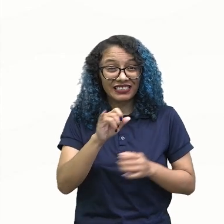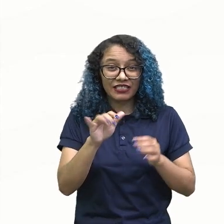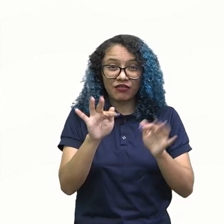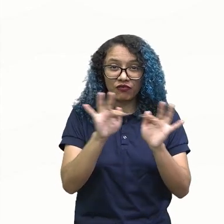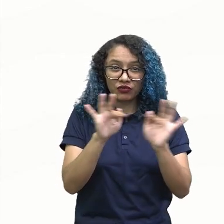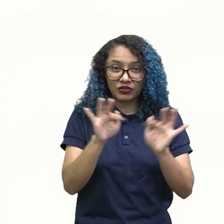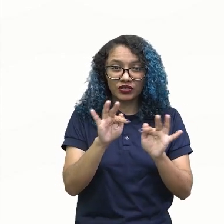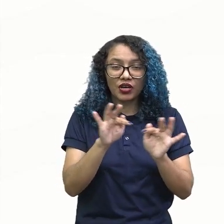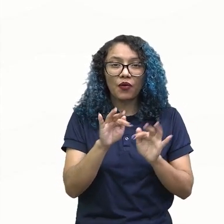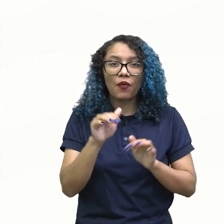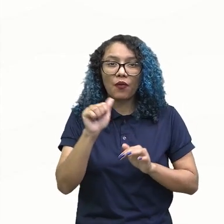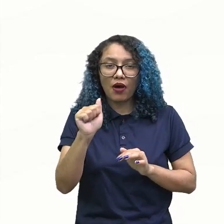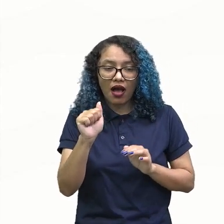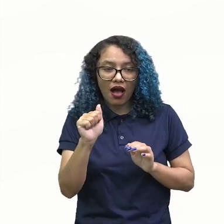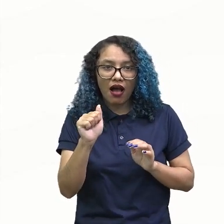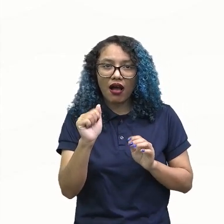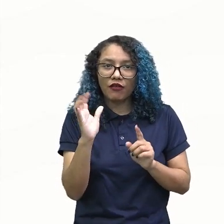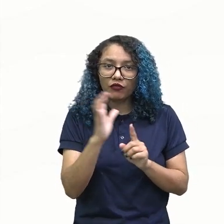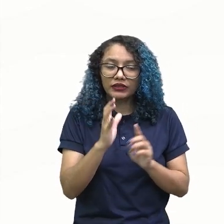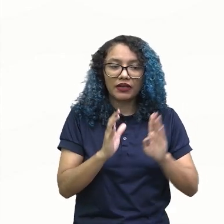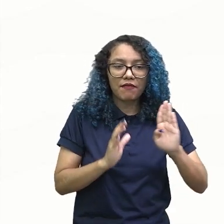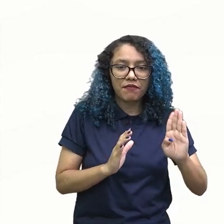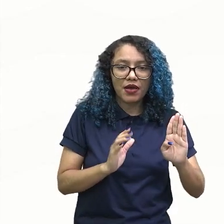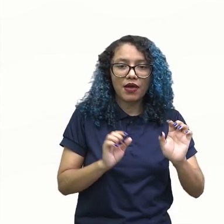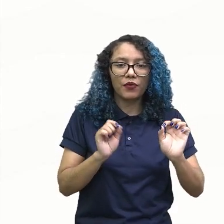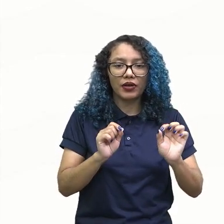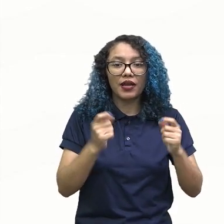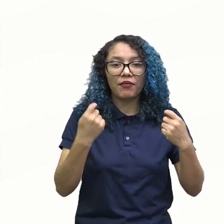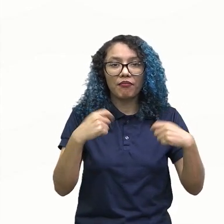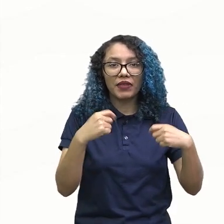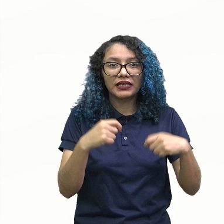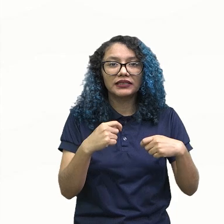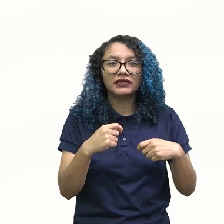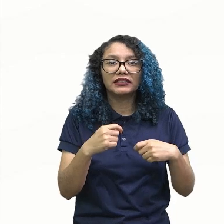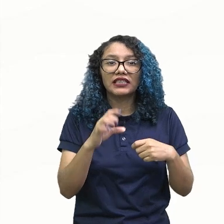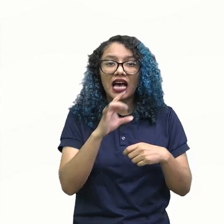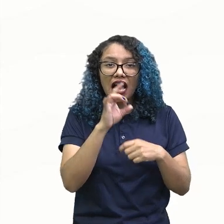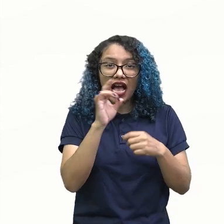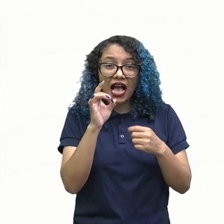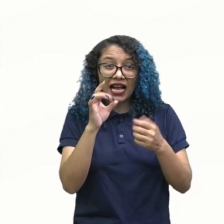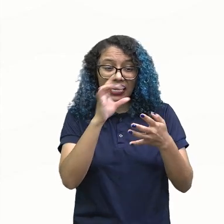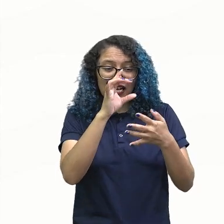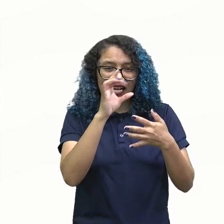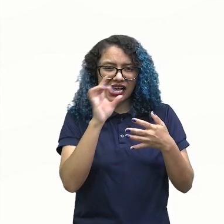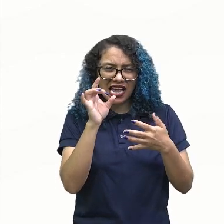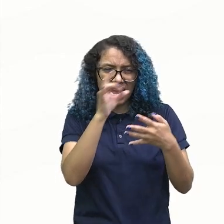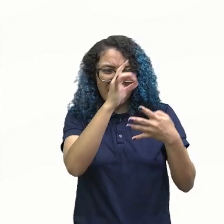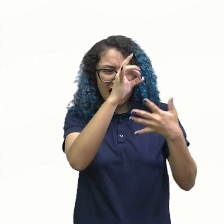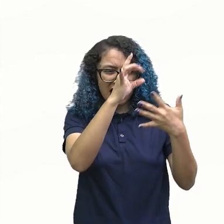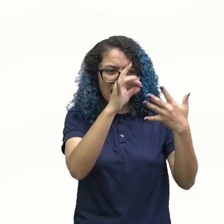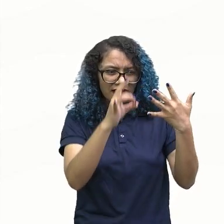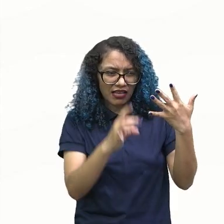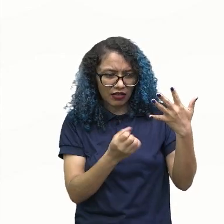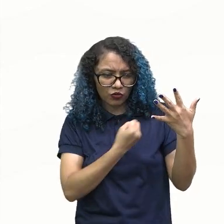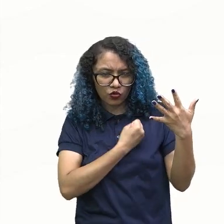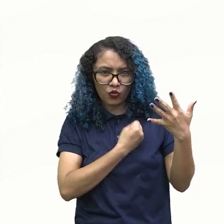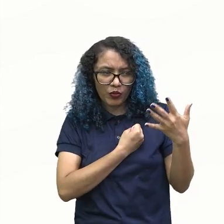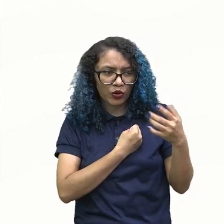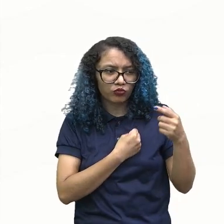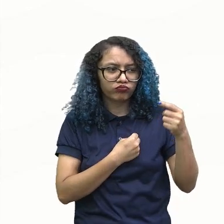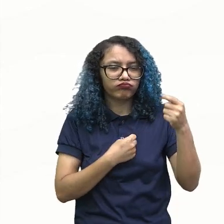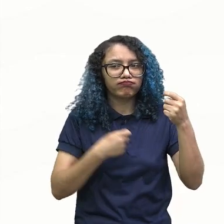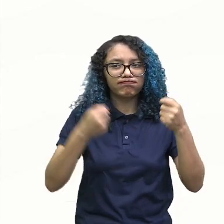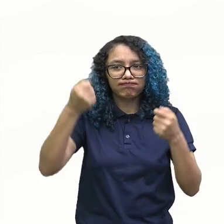certo? Deve associar cada elemento X pertencente a A, olha,